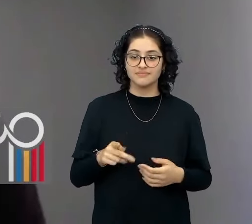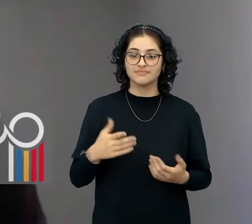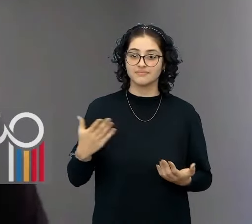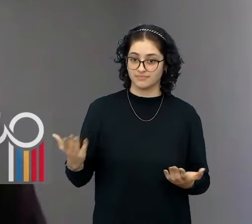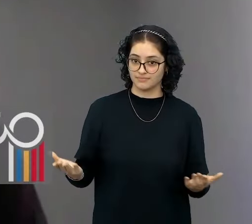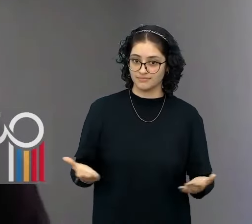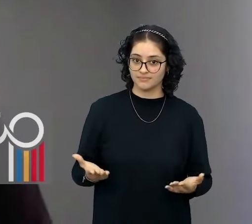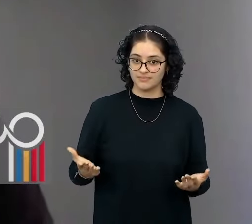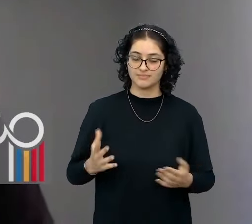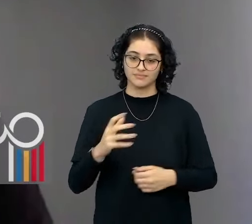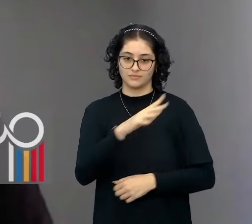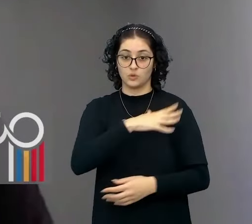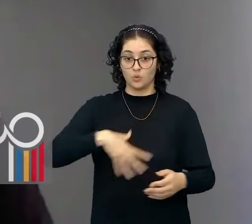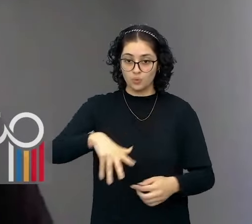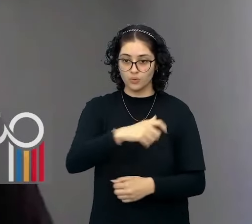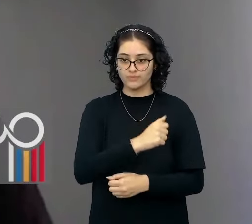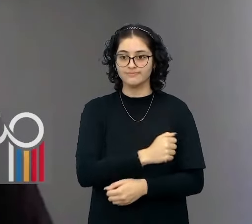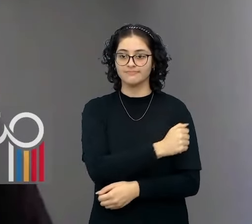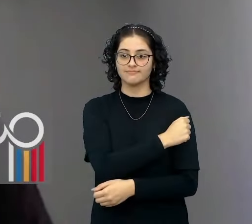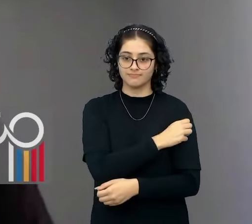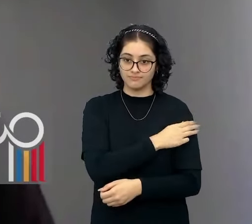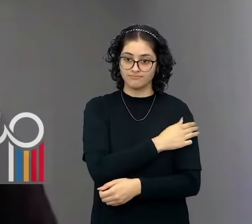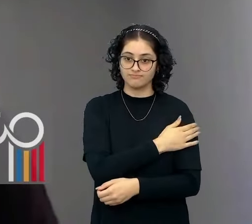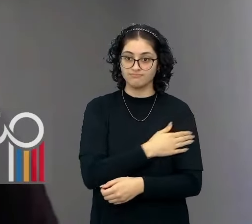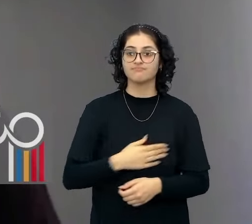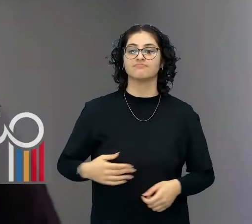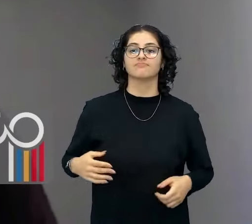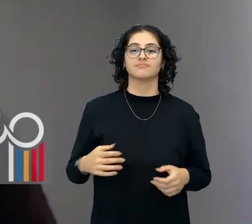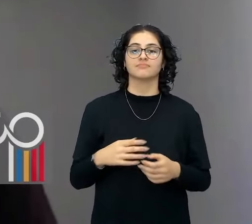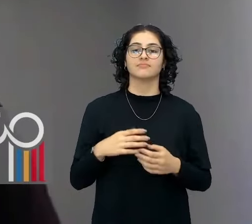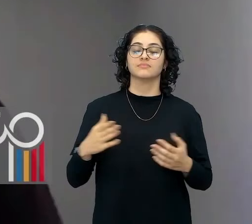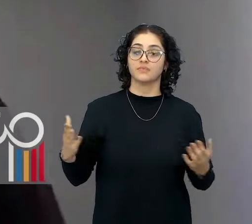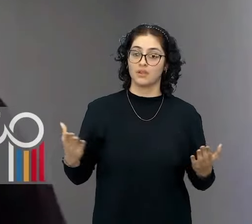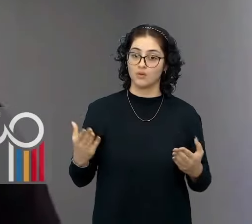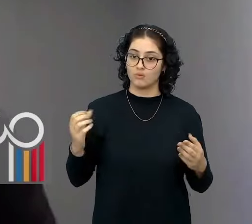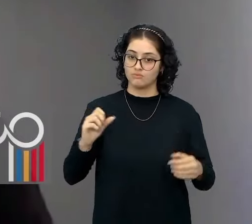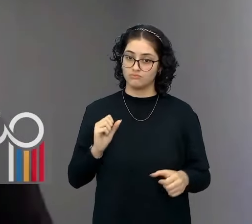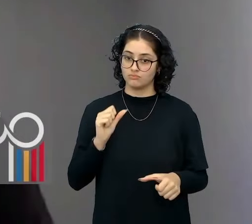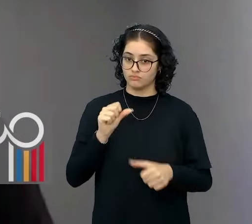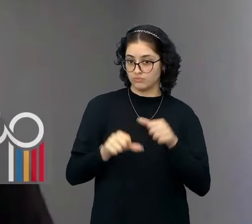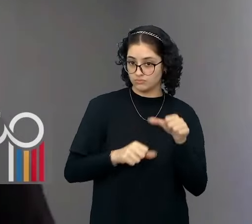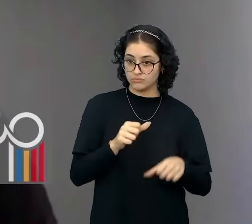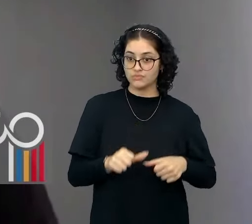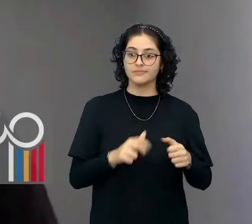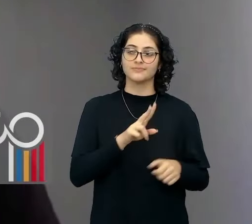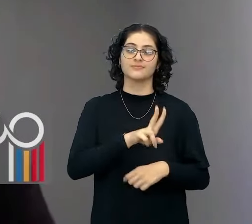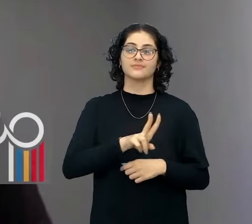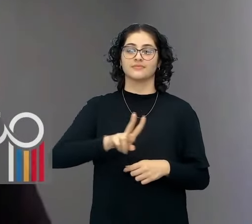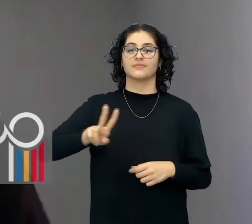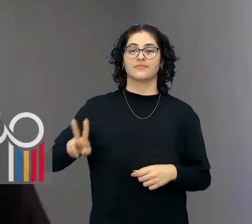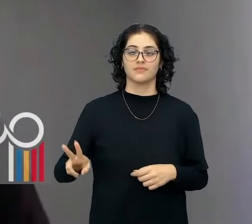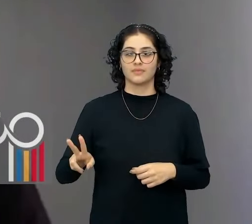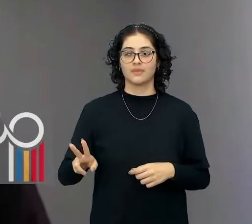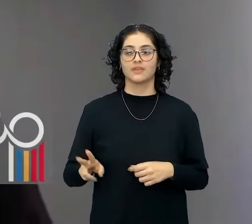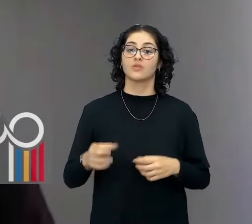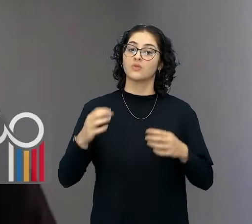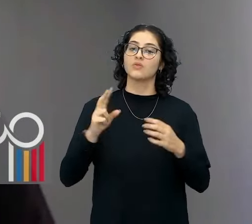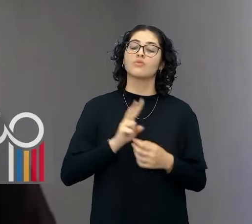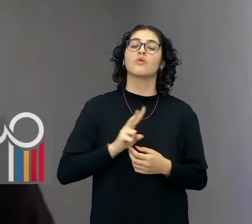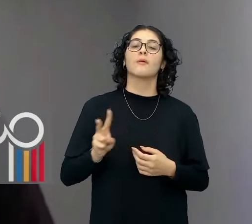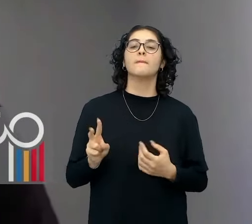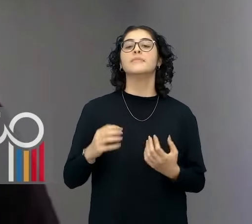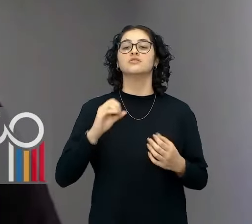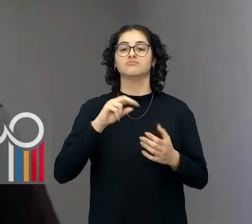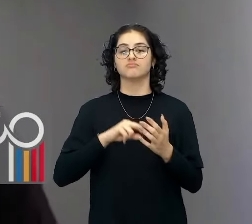agradecer bastante agora ele tem uma outra nomenclatura, e eu gosto sempre de chamar pelo nome correto,